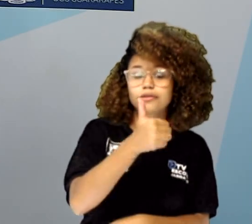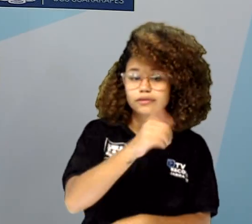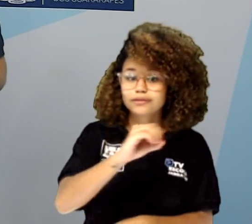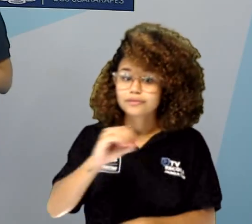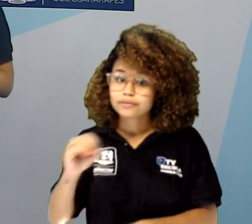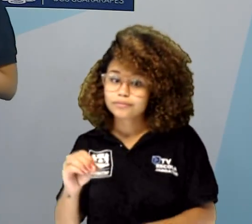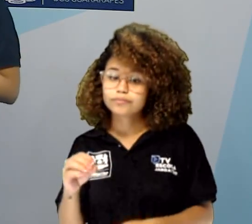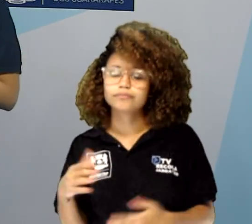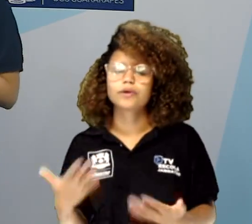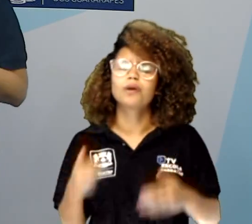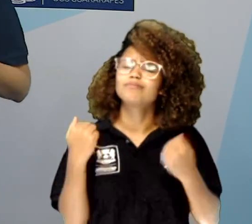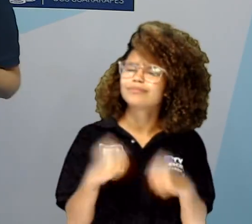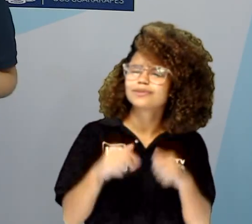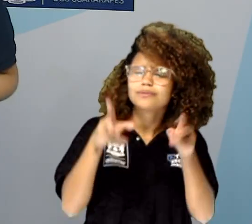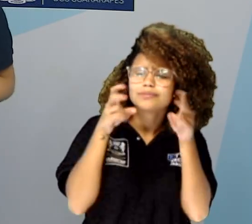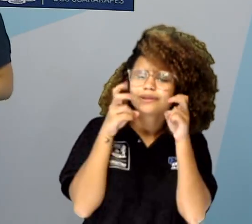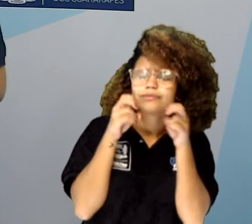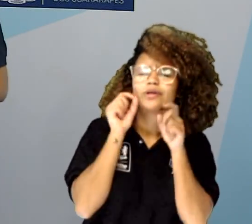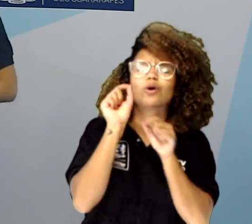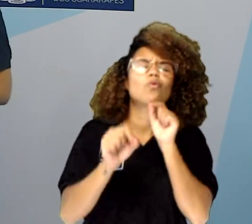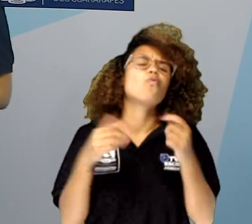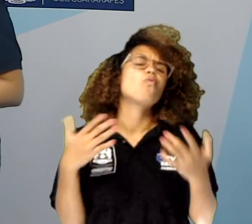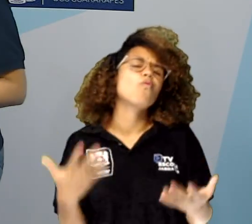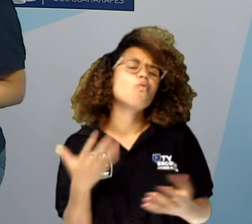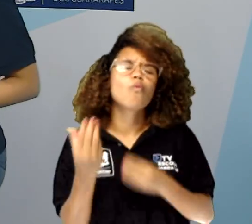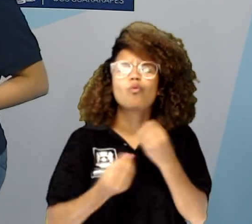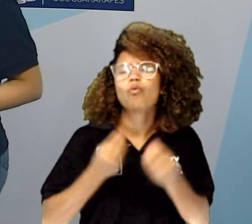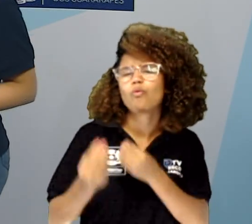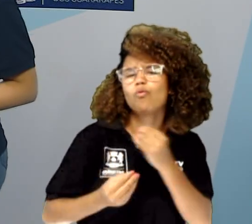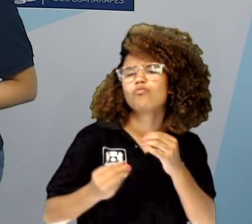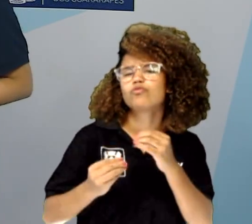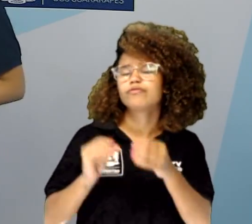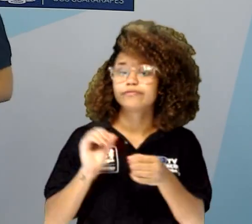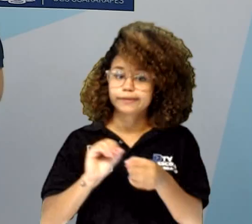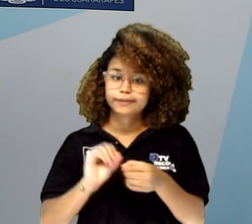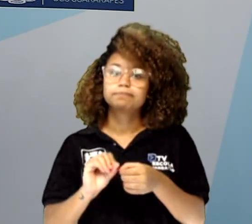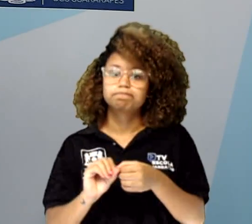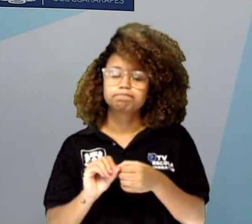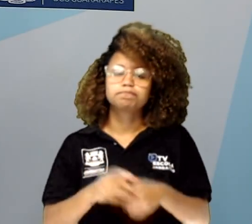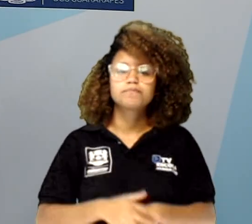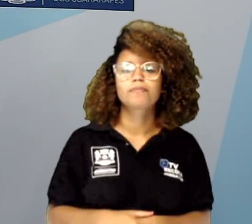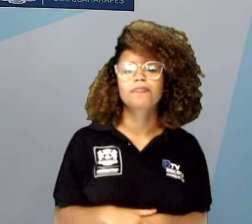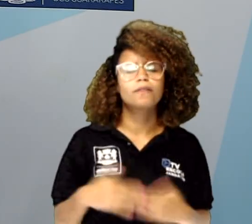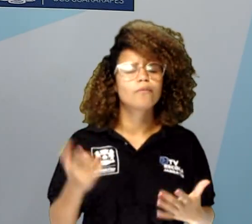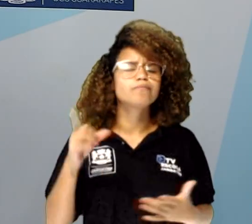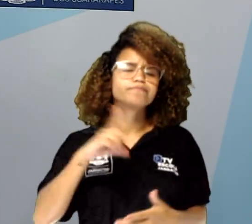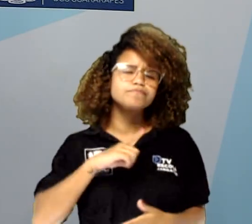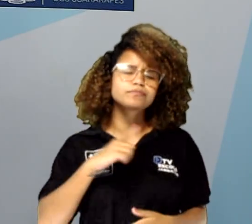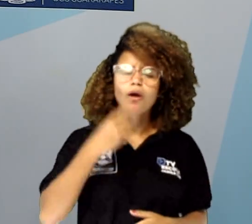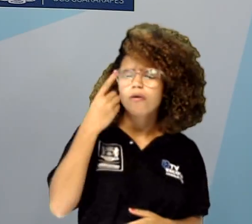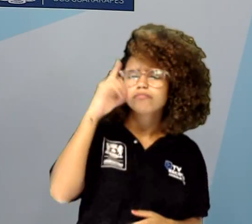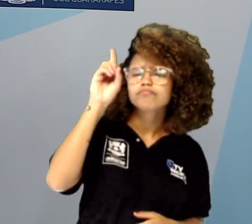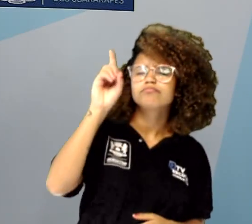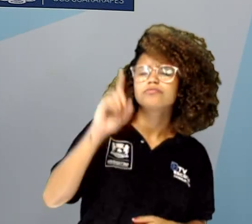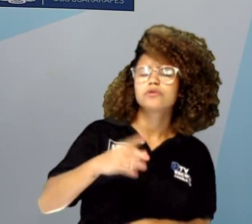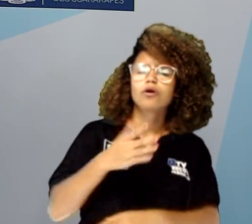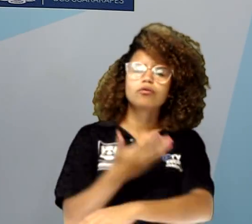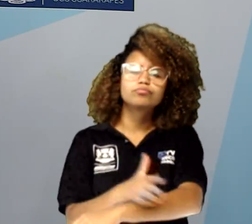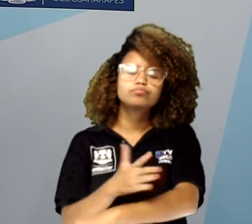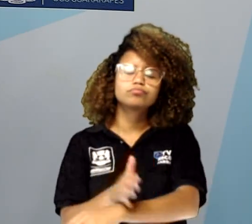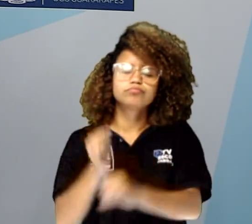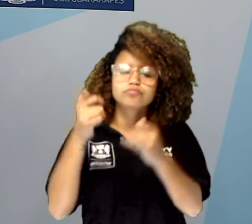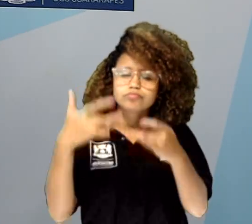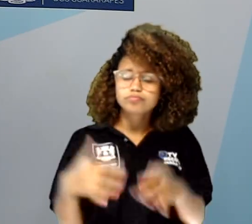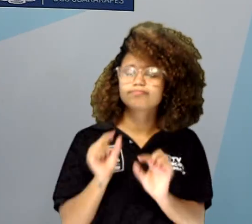aí perceber como essa sequência está sendo construída. Vamos lá. Ela tem uma ideia do treino, onde ele diz aqui, ó,